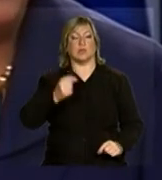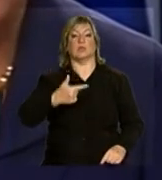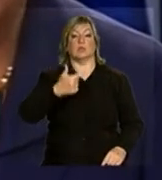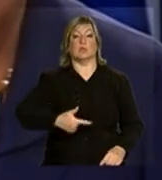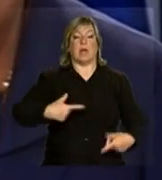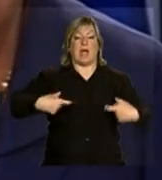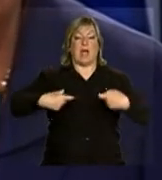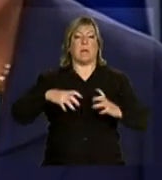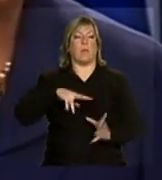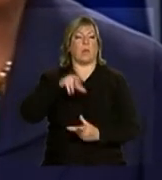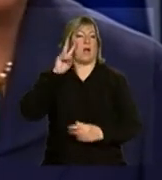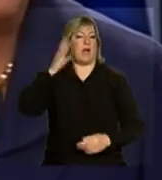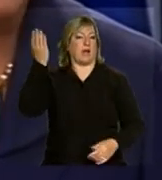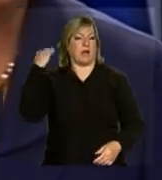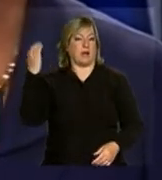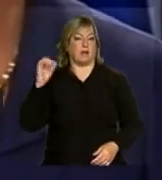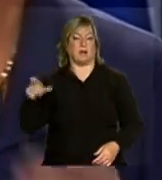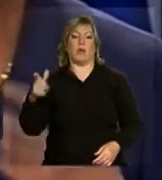Mundial,